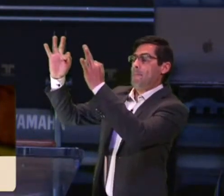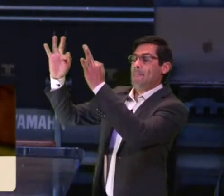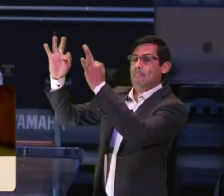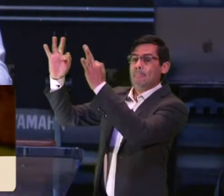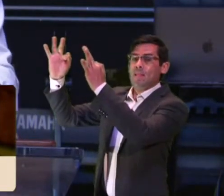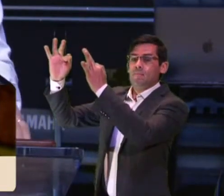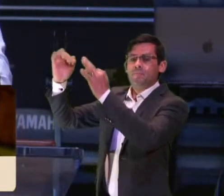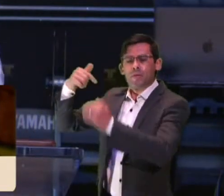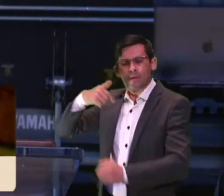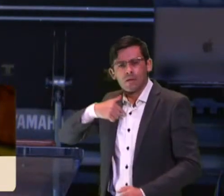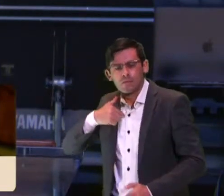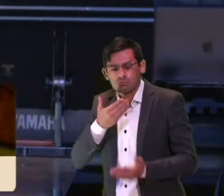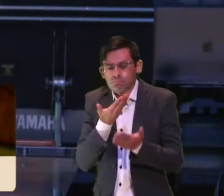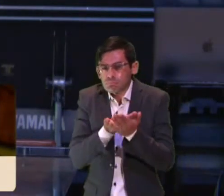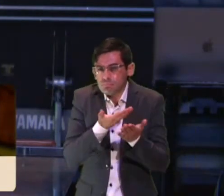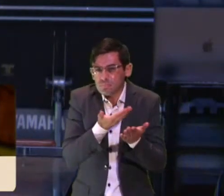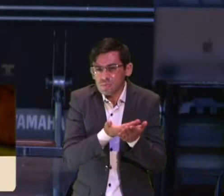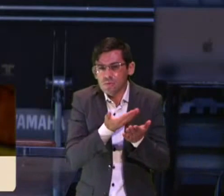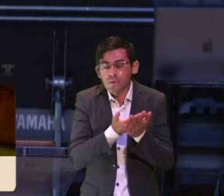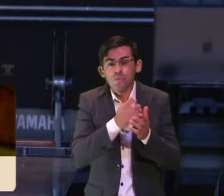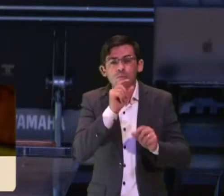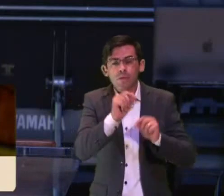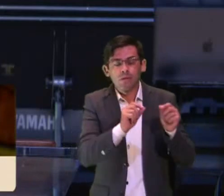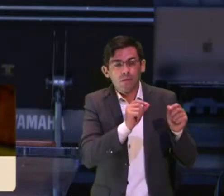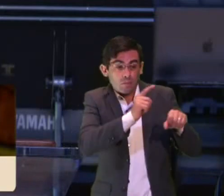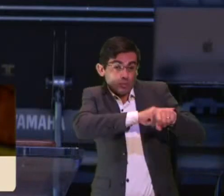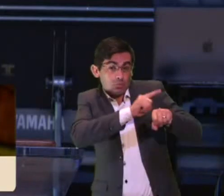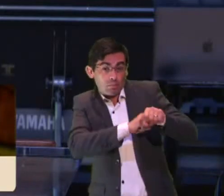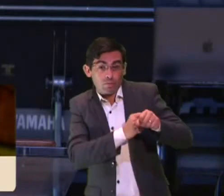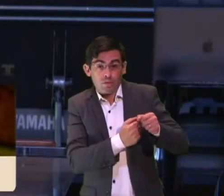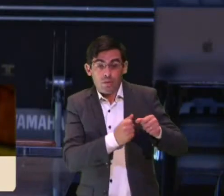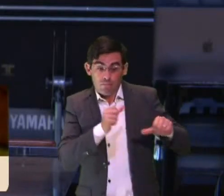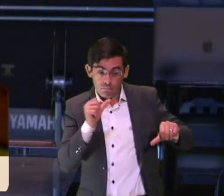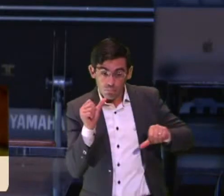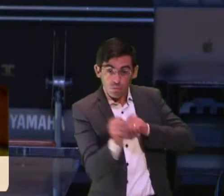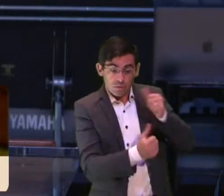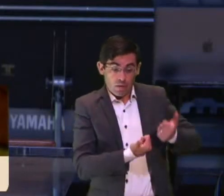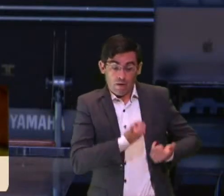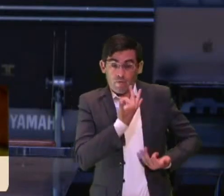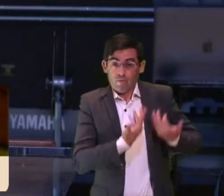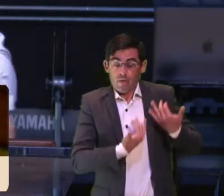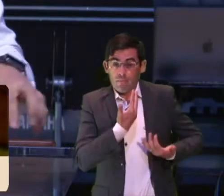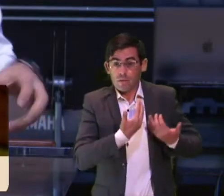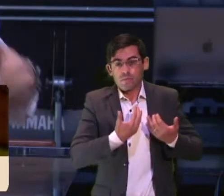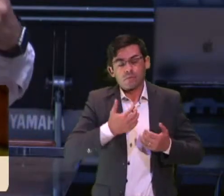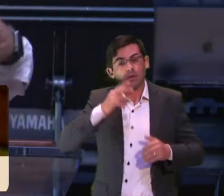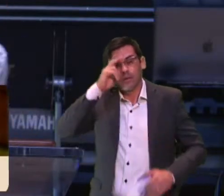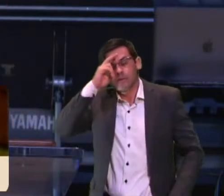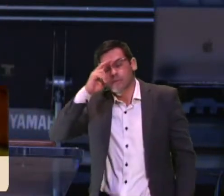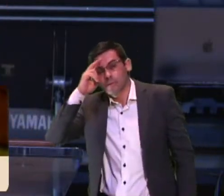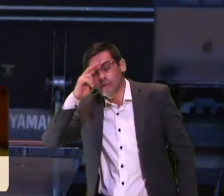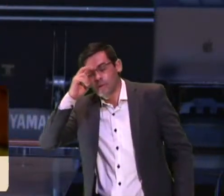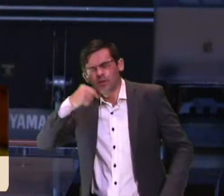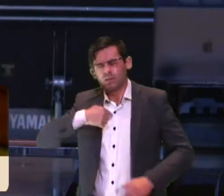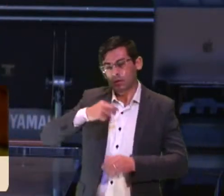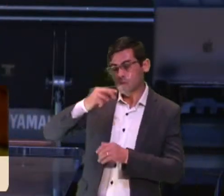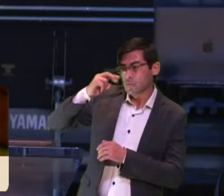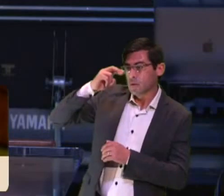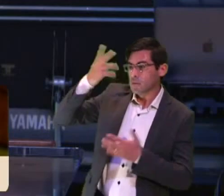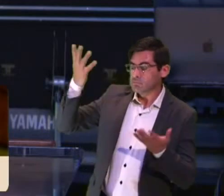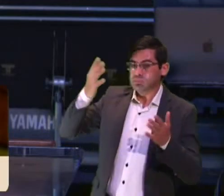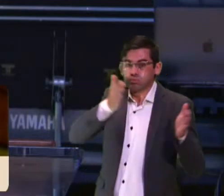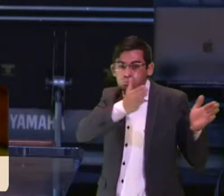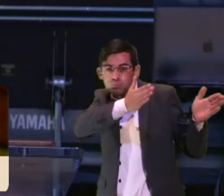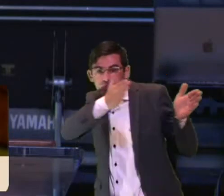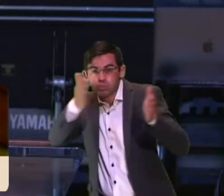Eu estava estudando alguns movimentos de avivamento na história, e é interessante como ao longo da